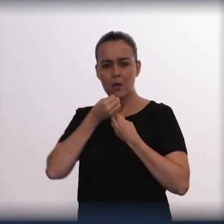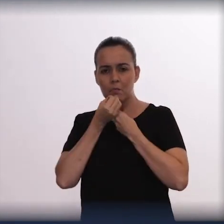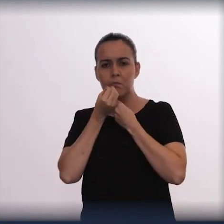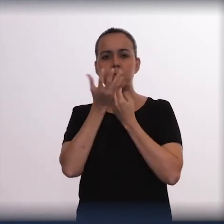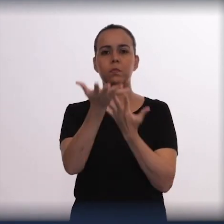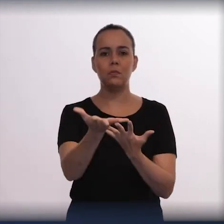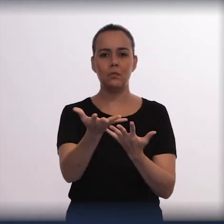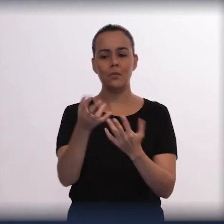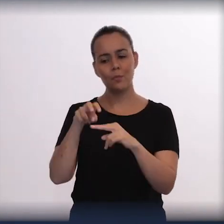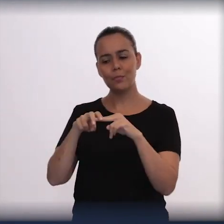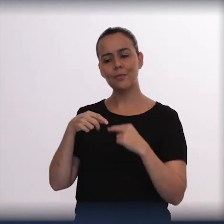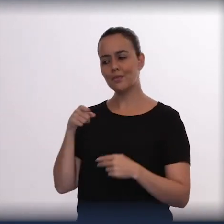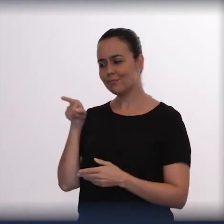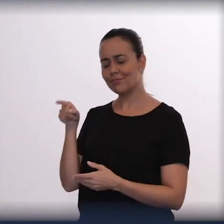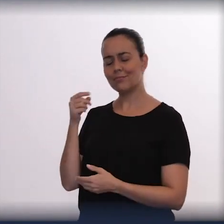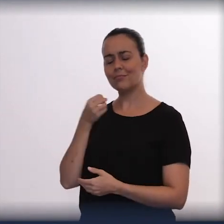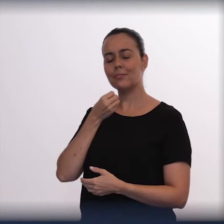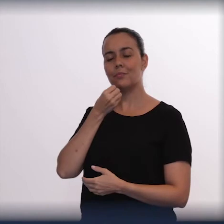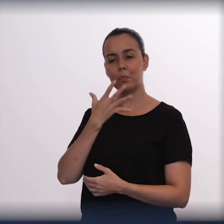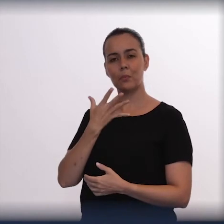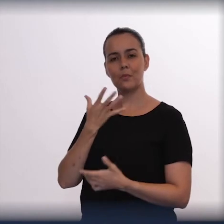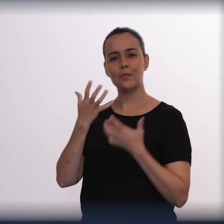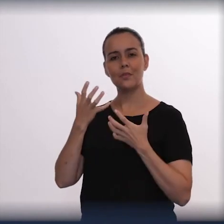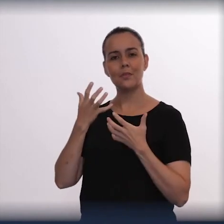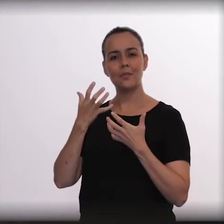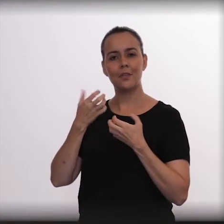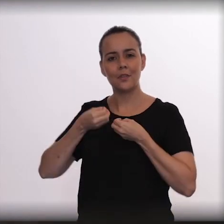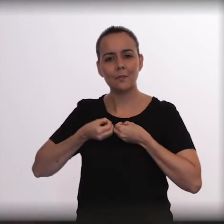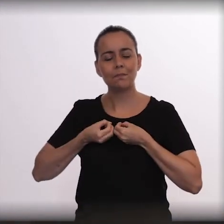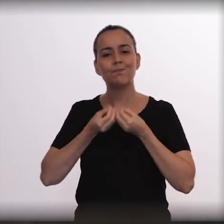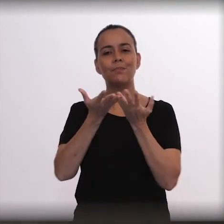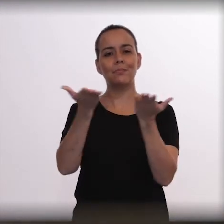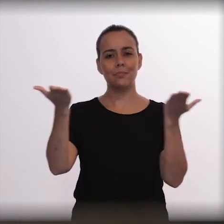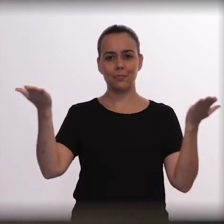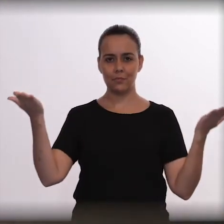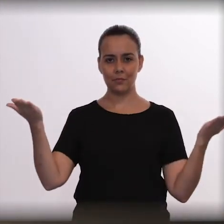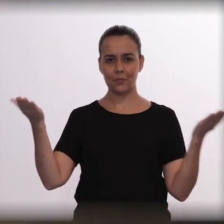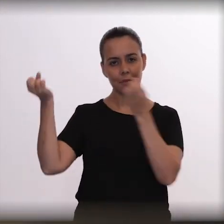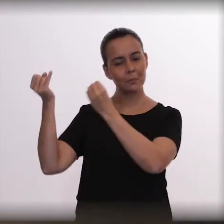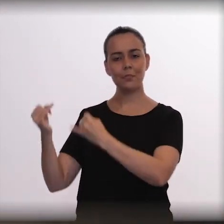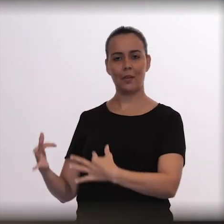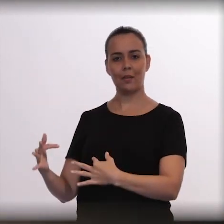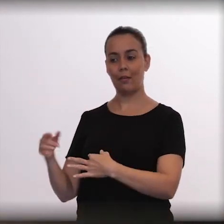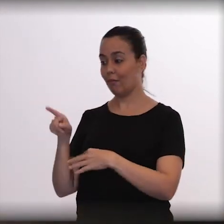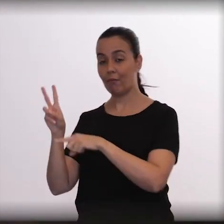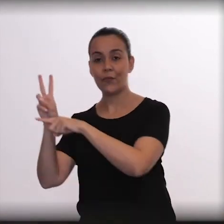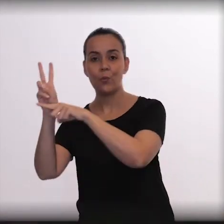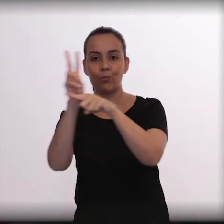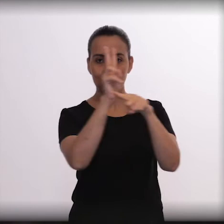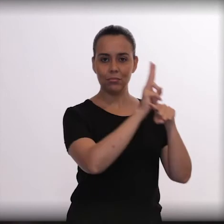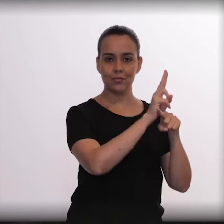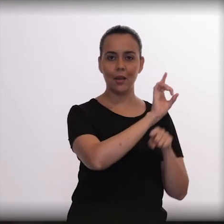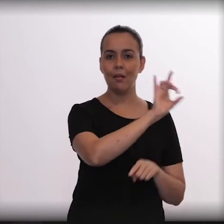eu entendo ela muito generosa, né? E acho que enquanto ela cuida da gente, ela também atravessa a